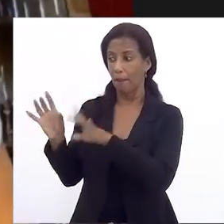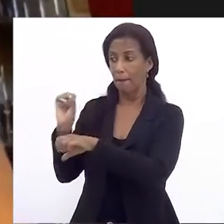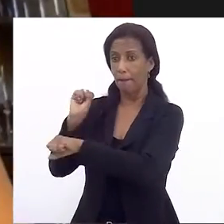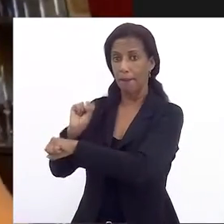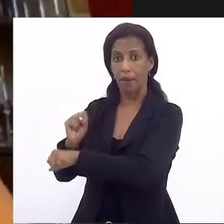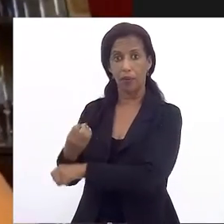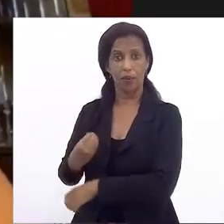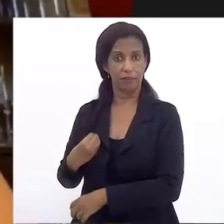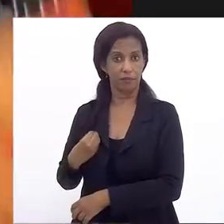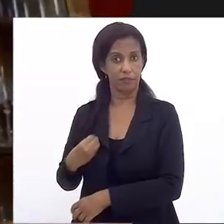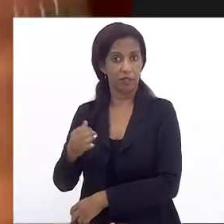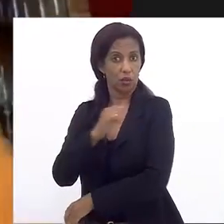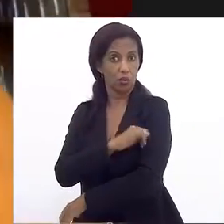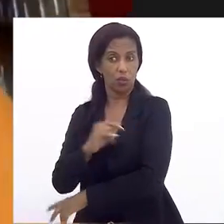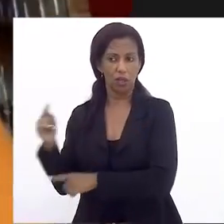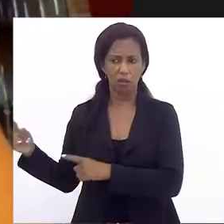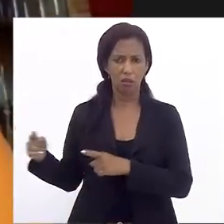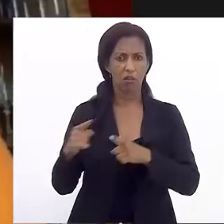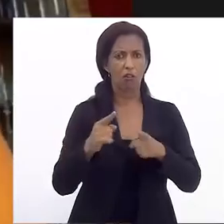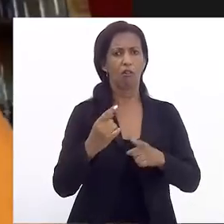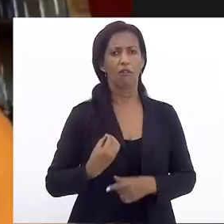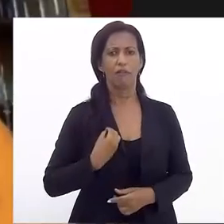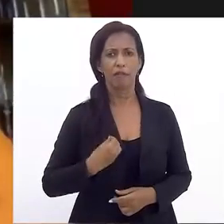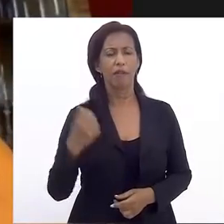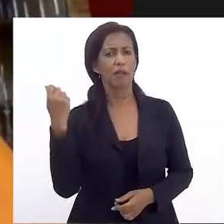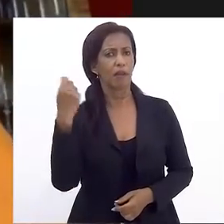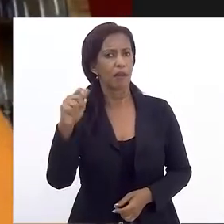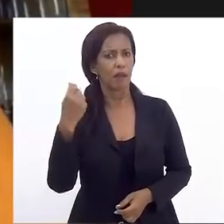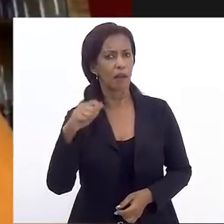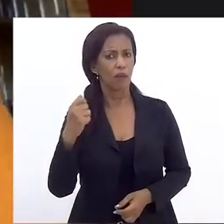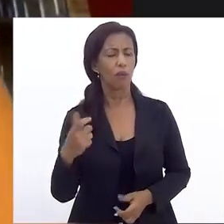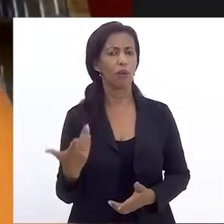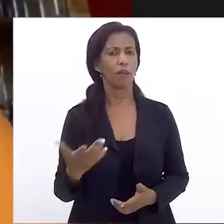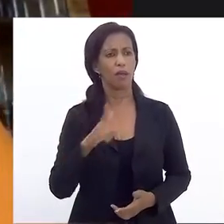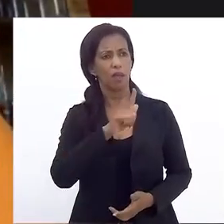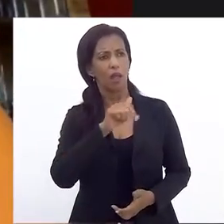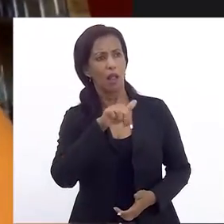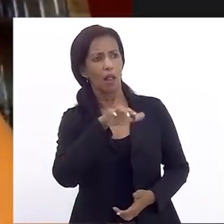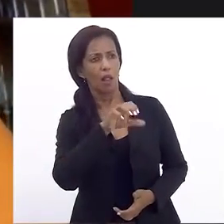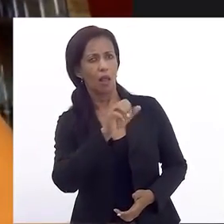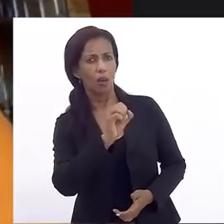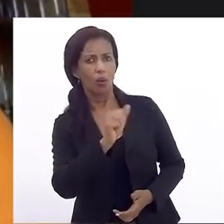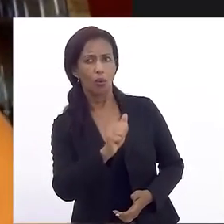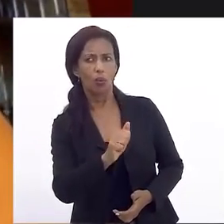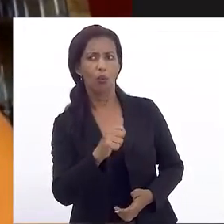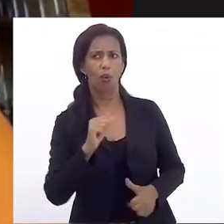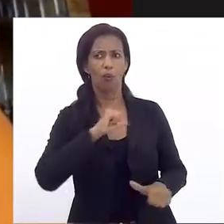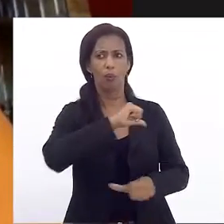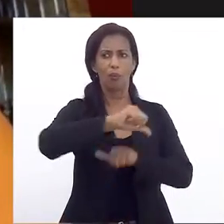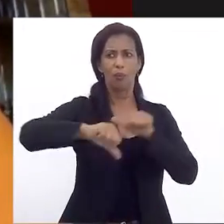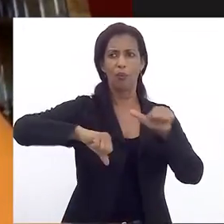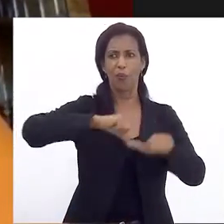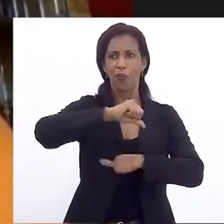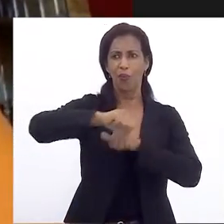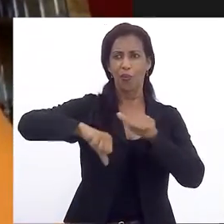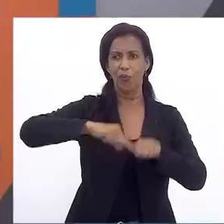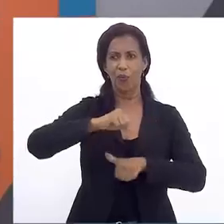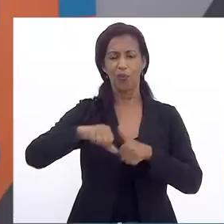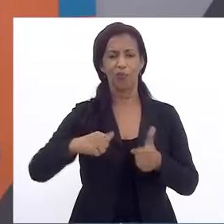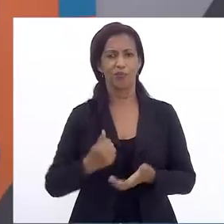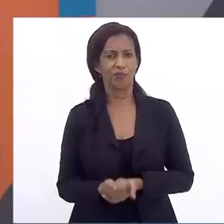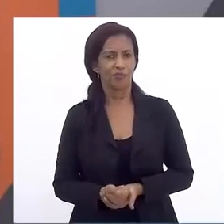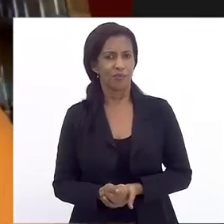no Rio de Janeiro e foi morar em Araruama, e a lagoa virou assim Menina dos